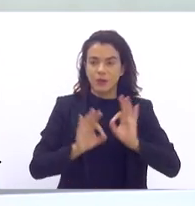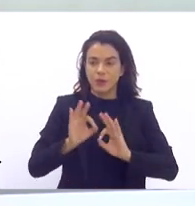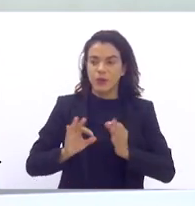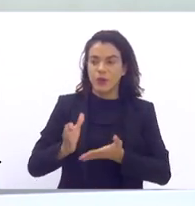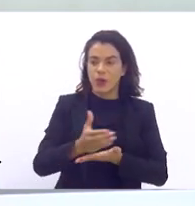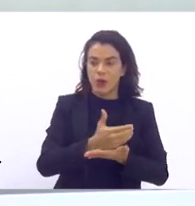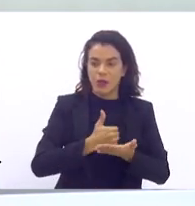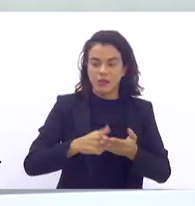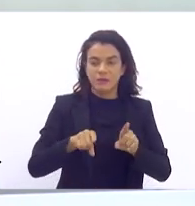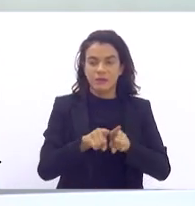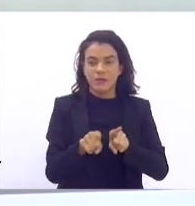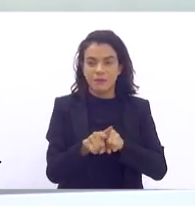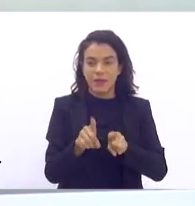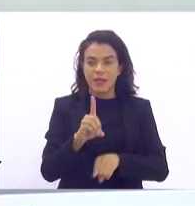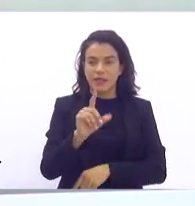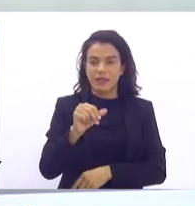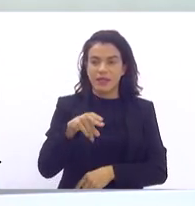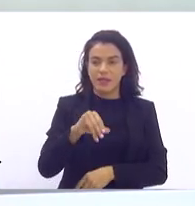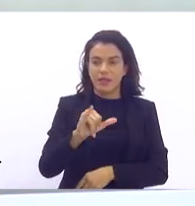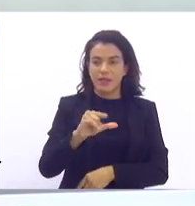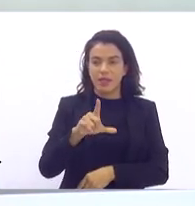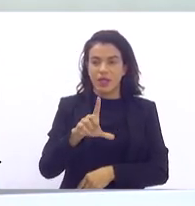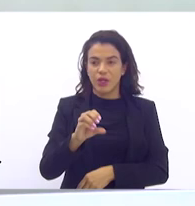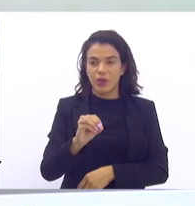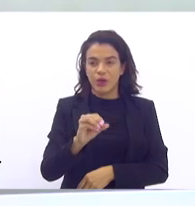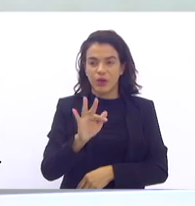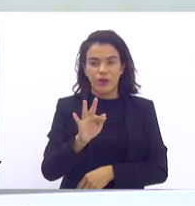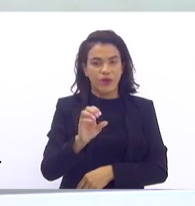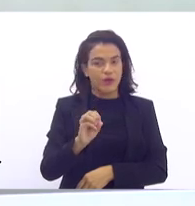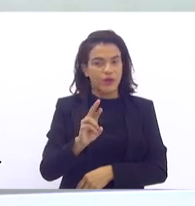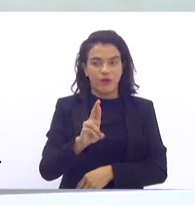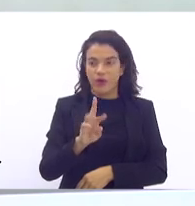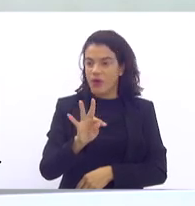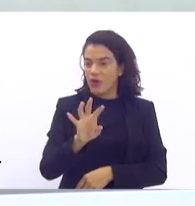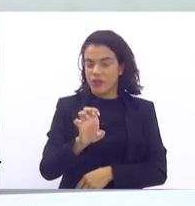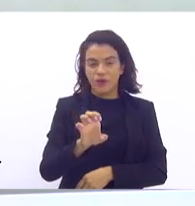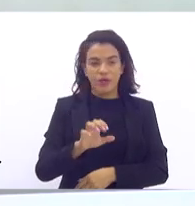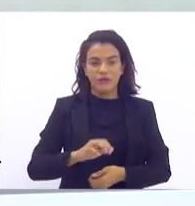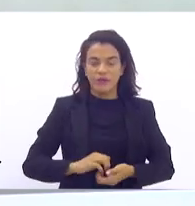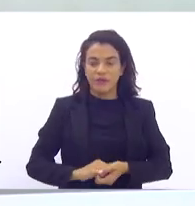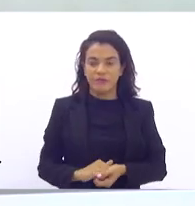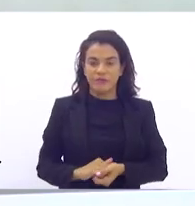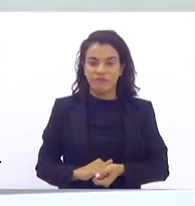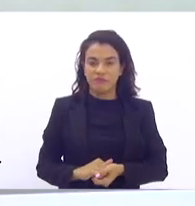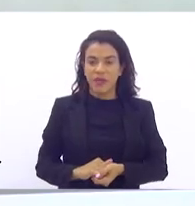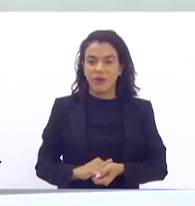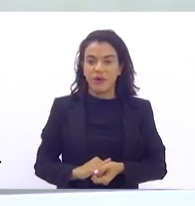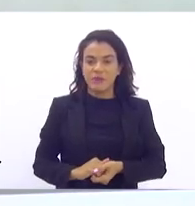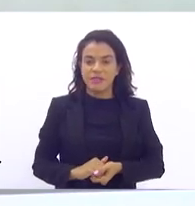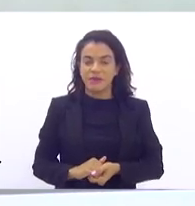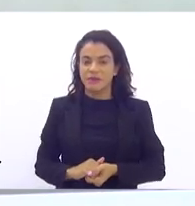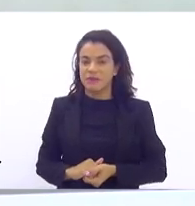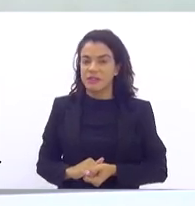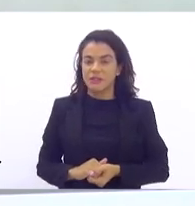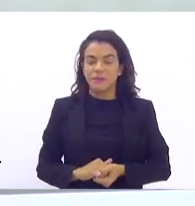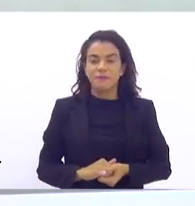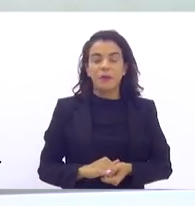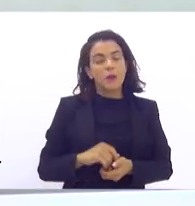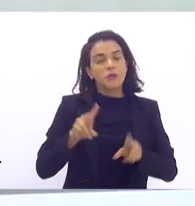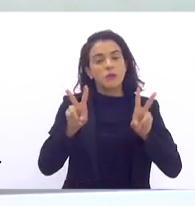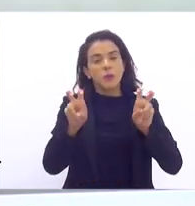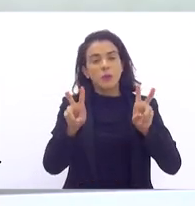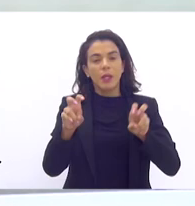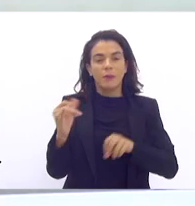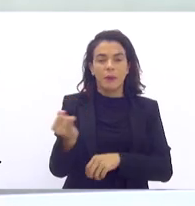federal Danilo forte que muita prestígio para o nosso Estado do Rio de Janeiro receber vossa excelência aqui para falar de um tema tão